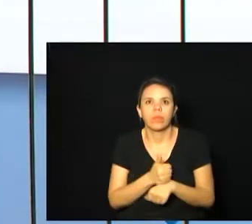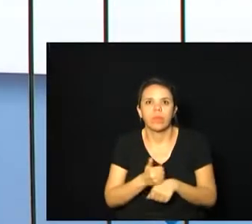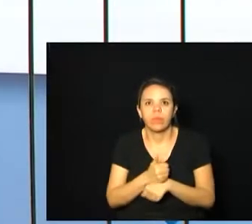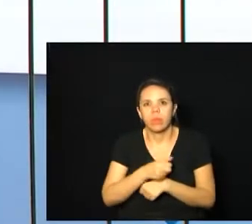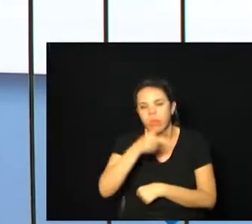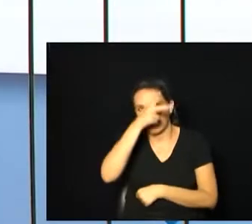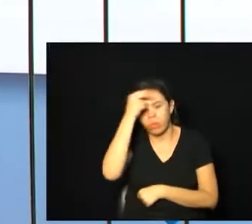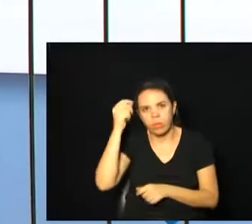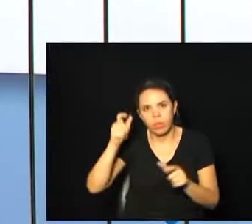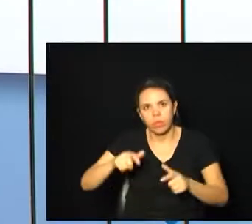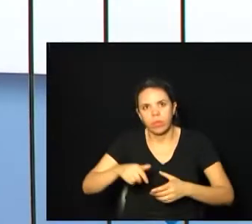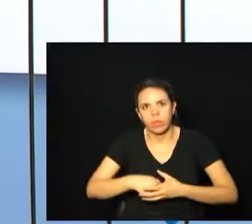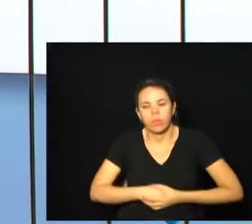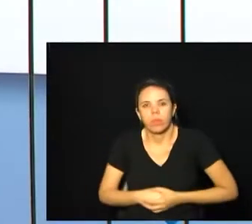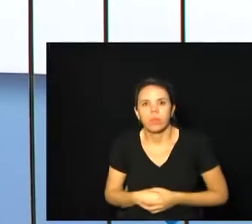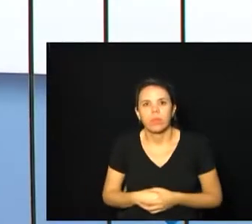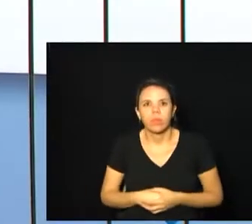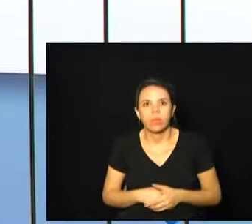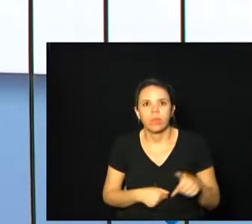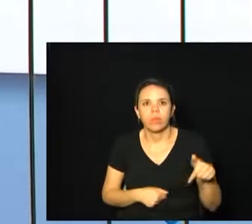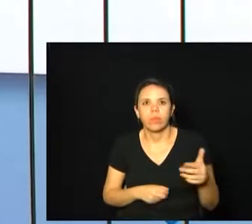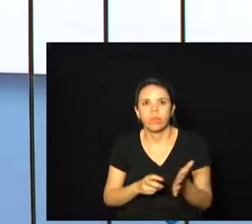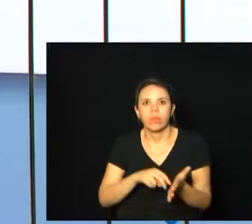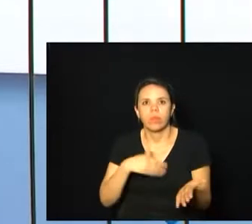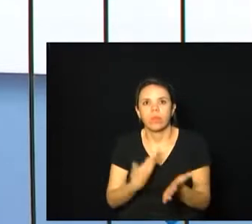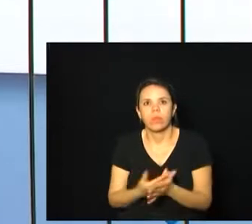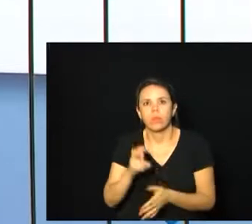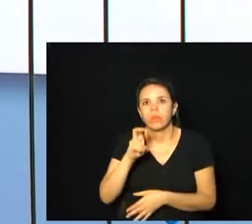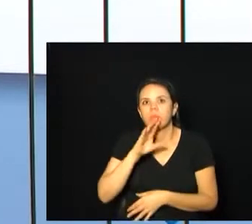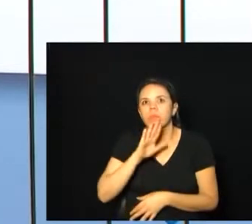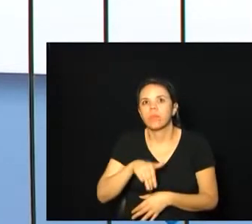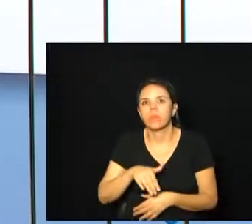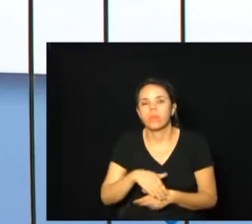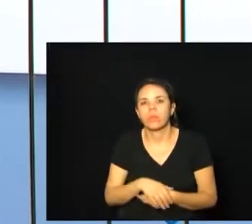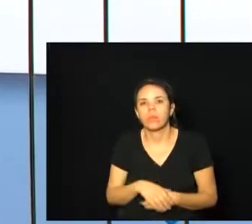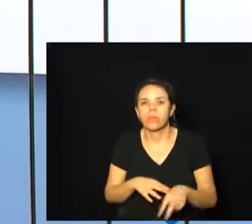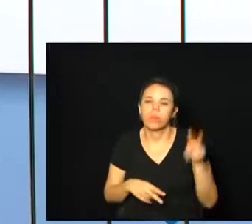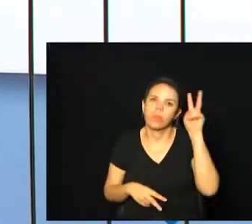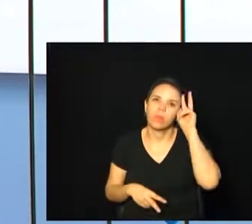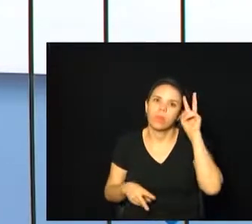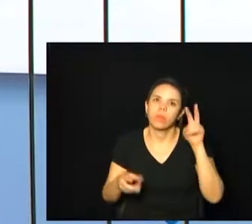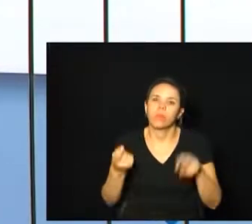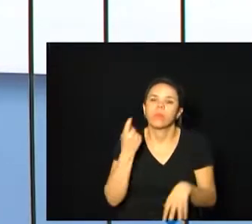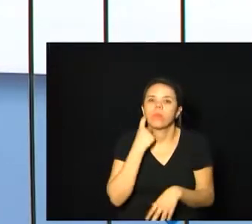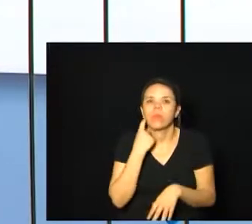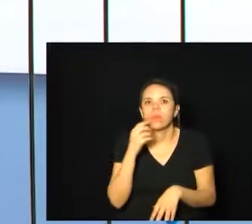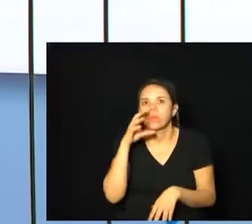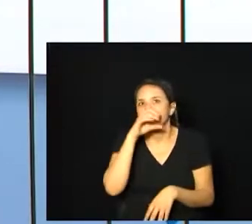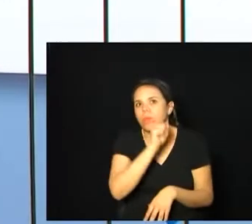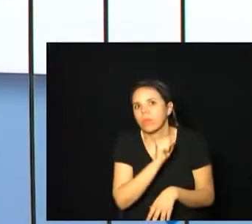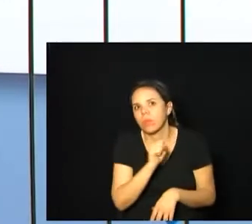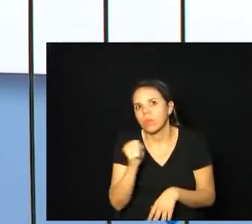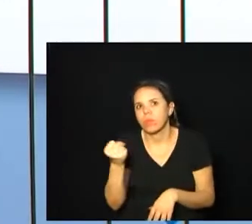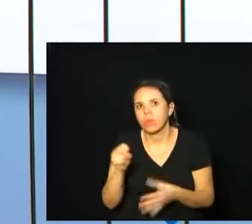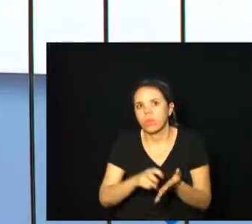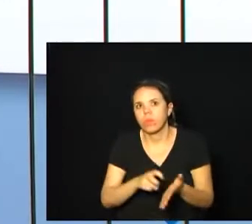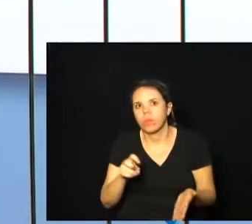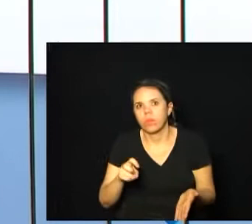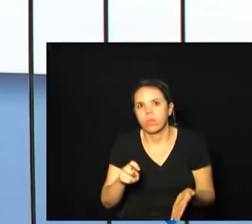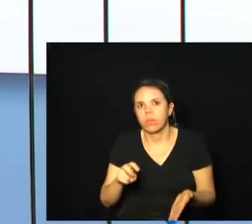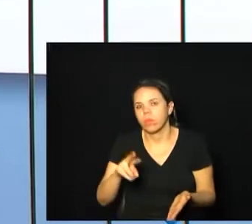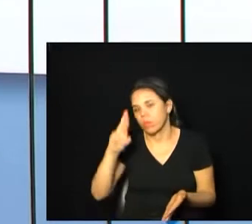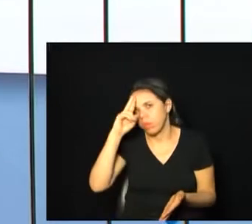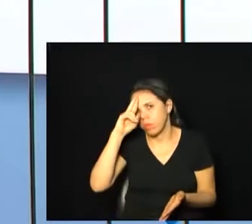prefeitura está no local das 7 da manhã às 5 da tarde, de segunda a sexta, e no sábado, das 8 da manhã